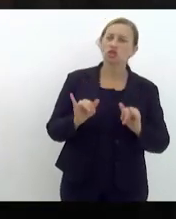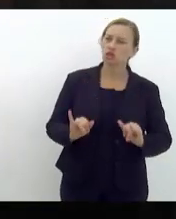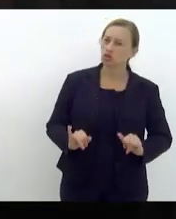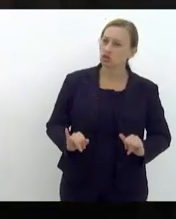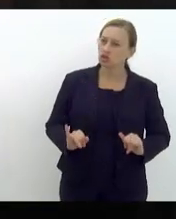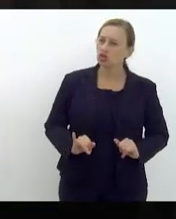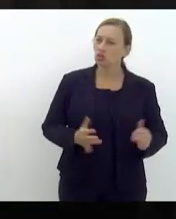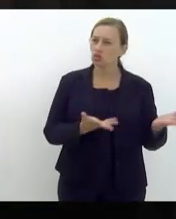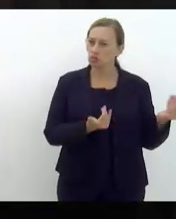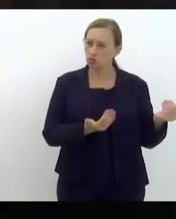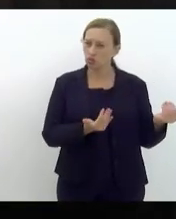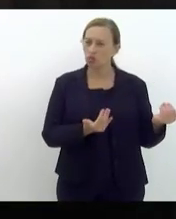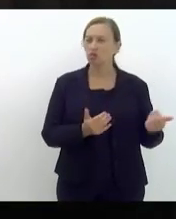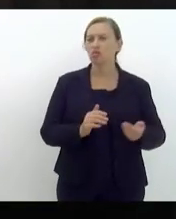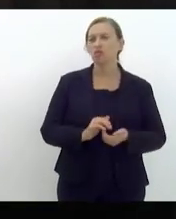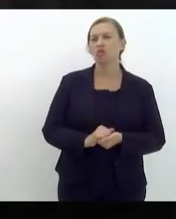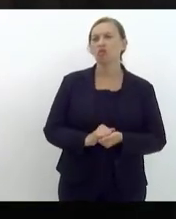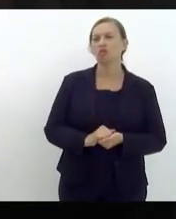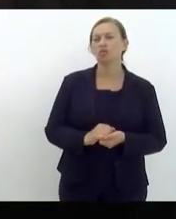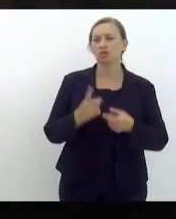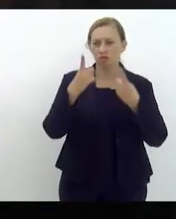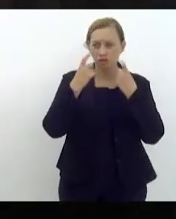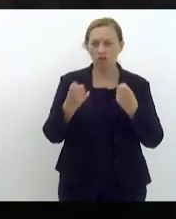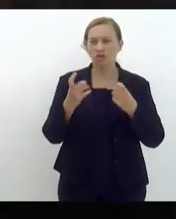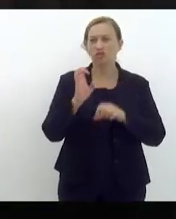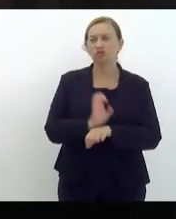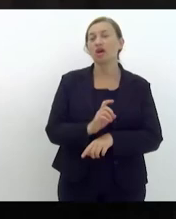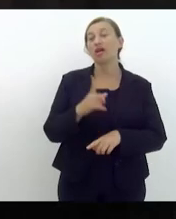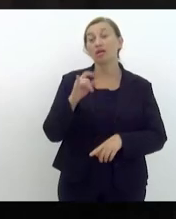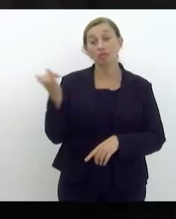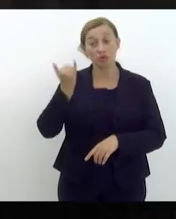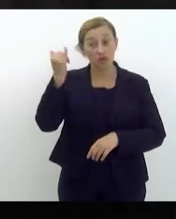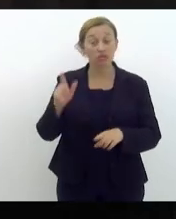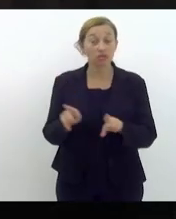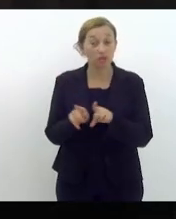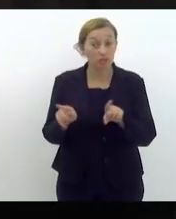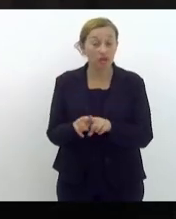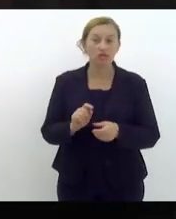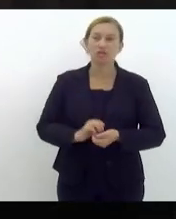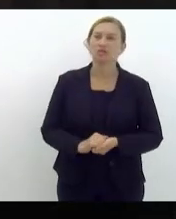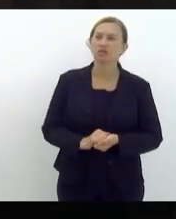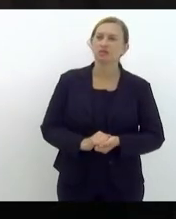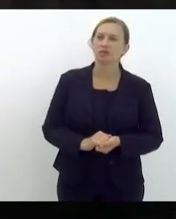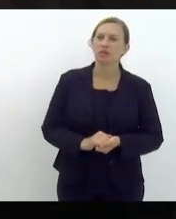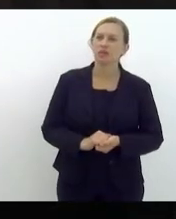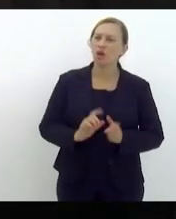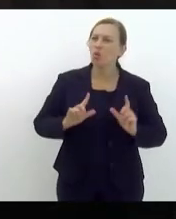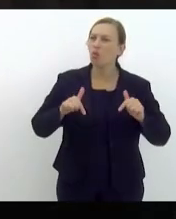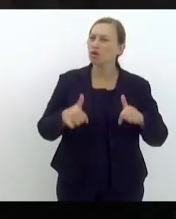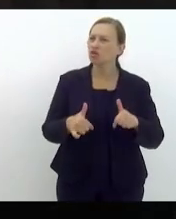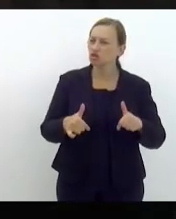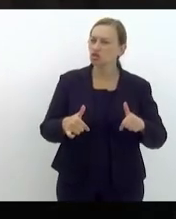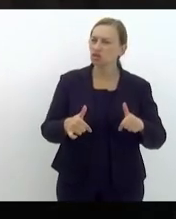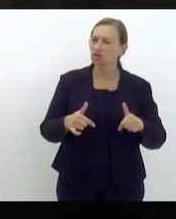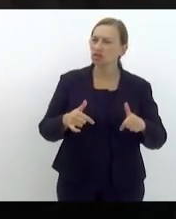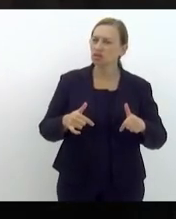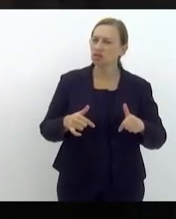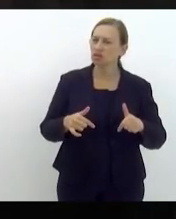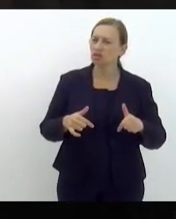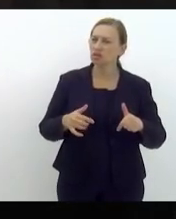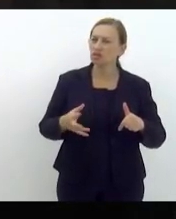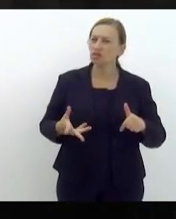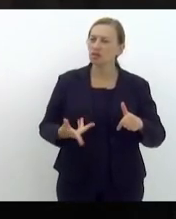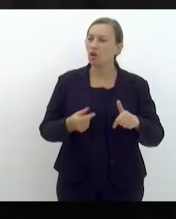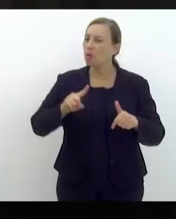ou violência do estado é importante também para que a gente tenha uma ação efetiva para que outros